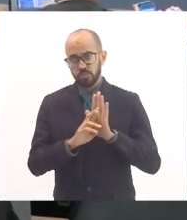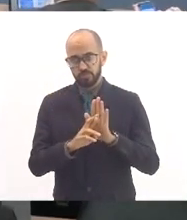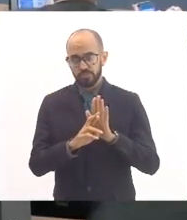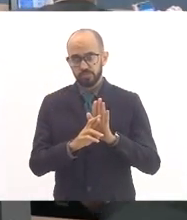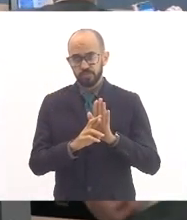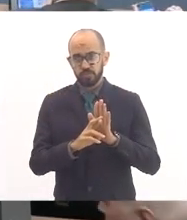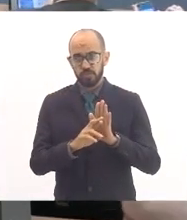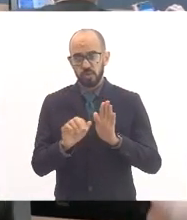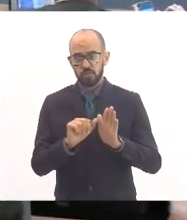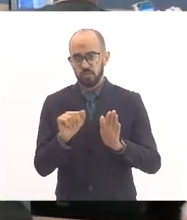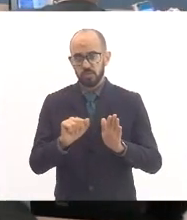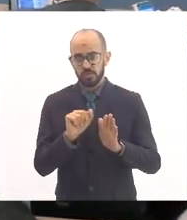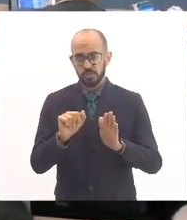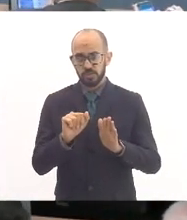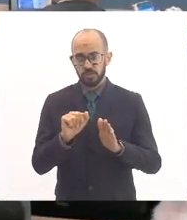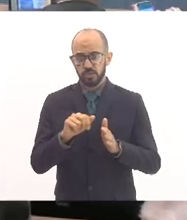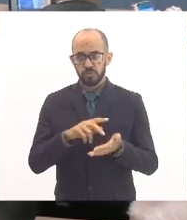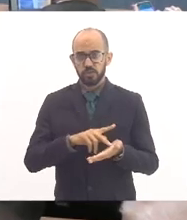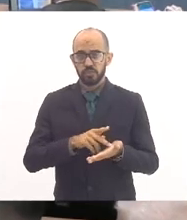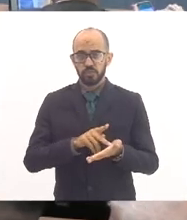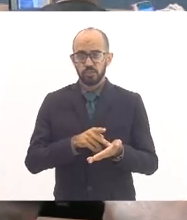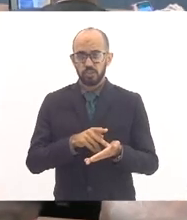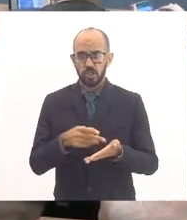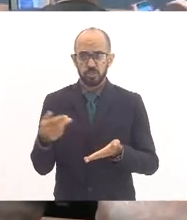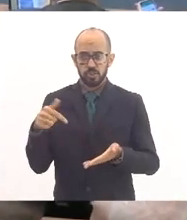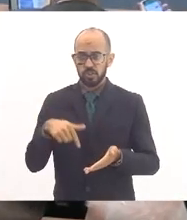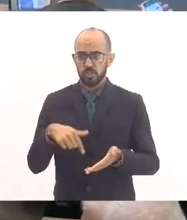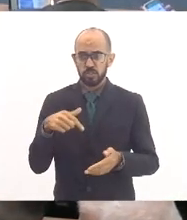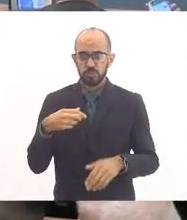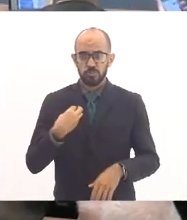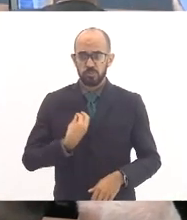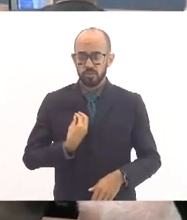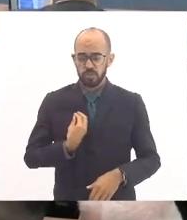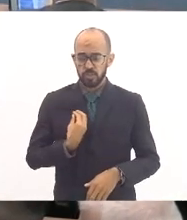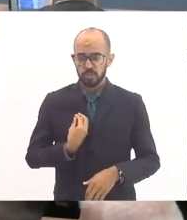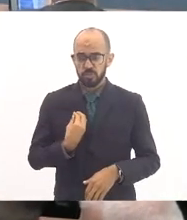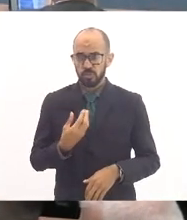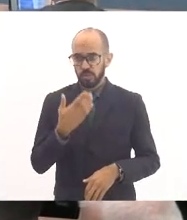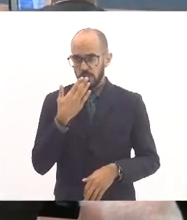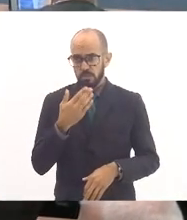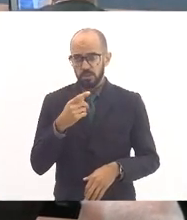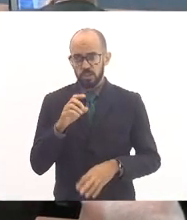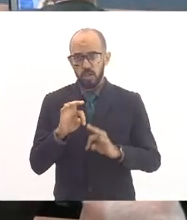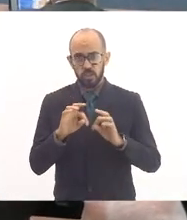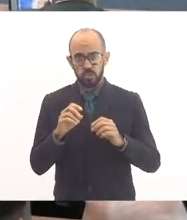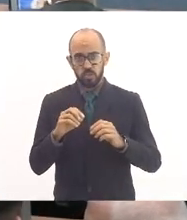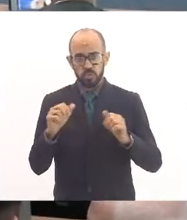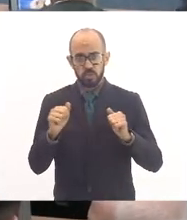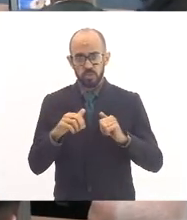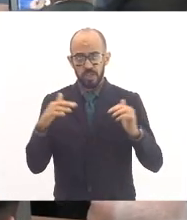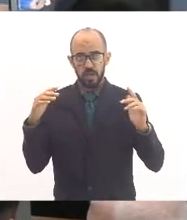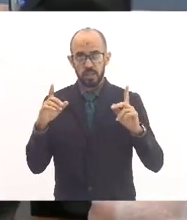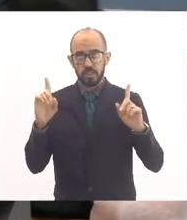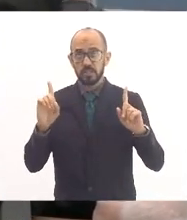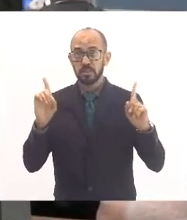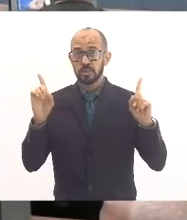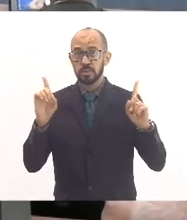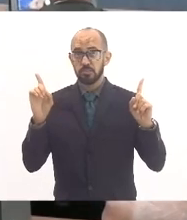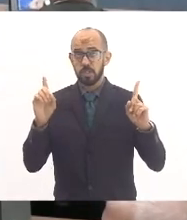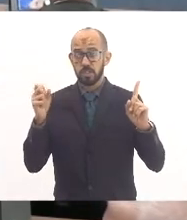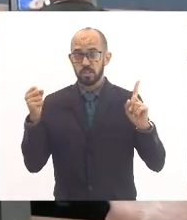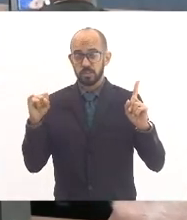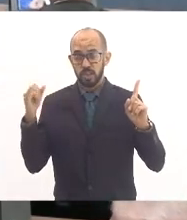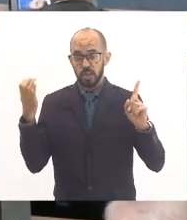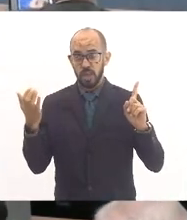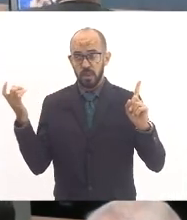sindicatos presente a pedir que os seus que estão aí na galeria que se quiserem tomar assento aqui